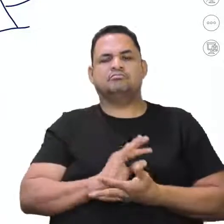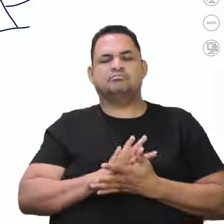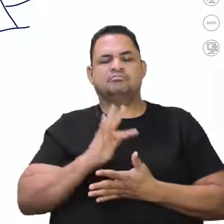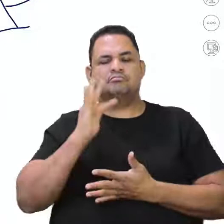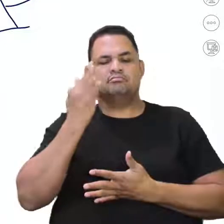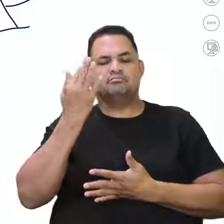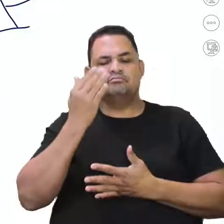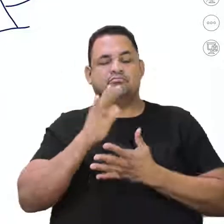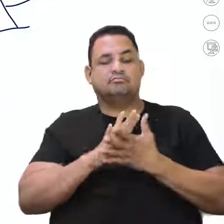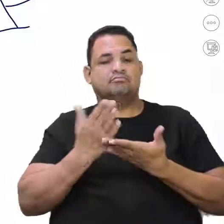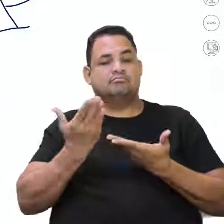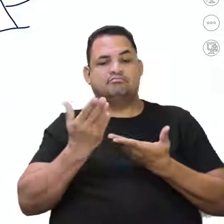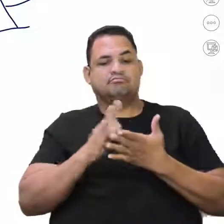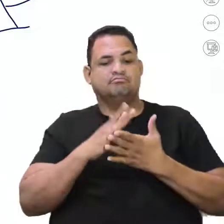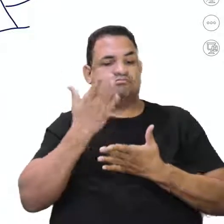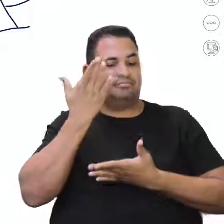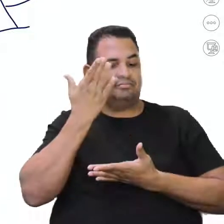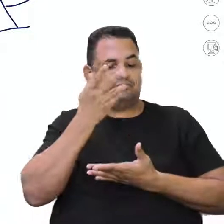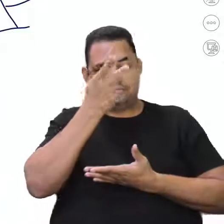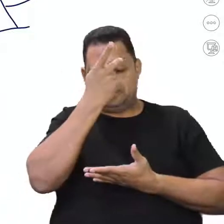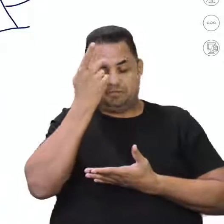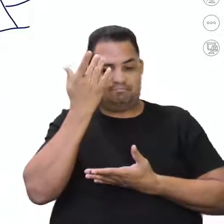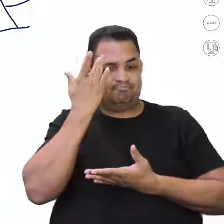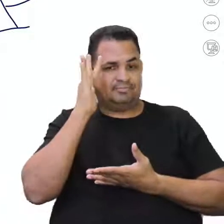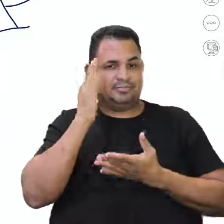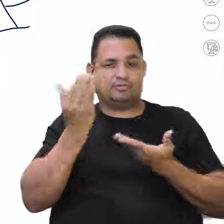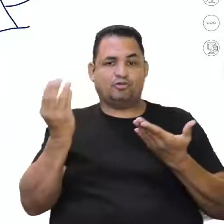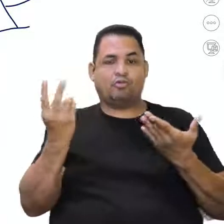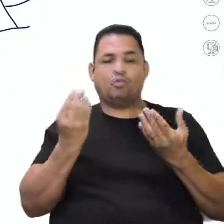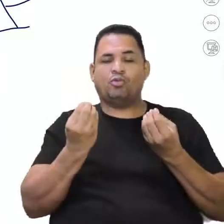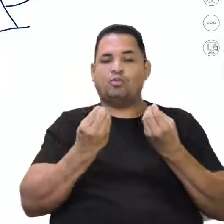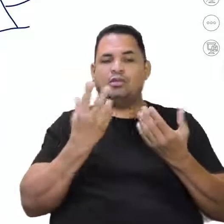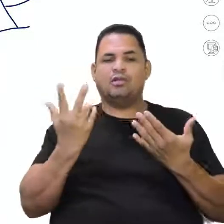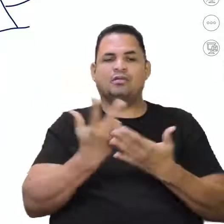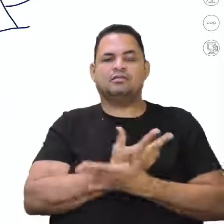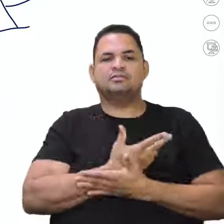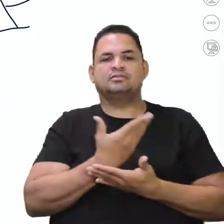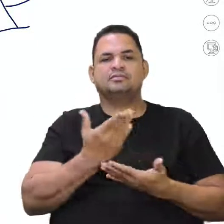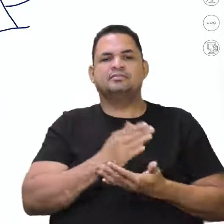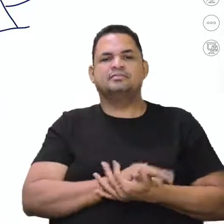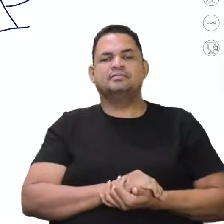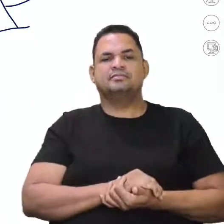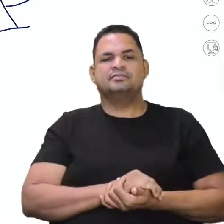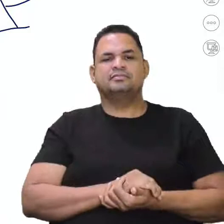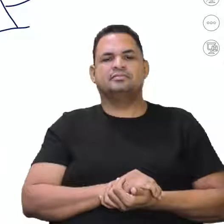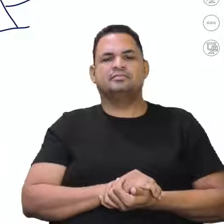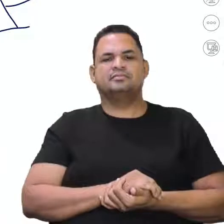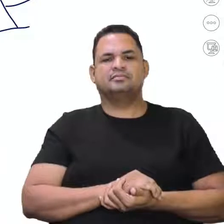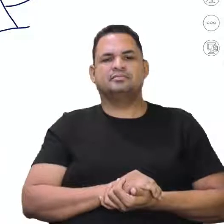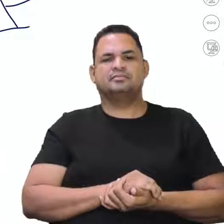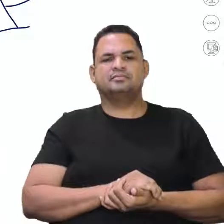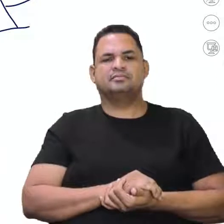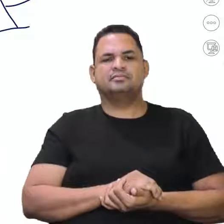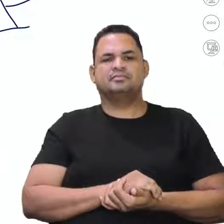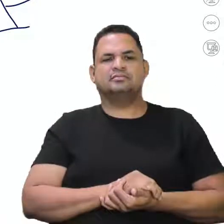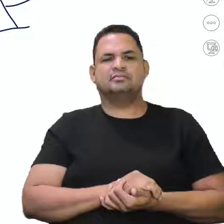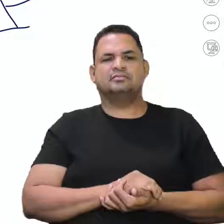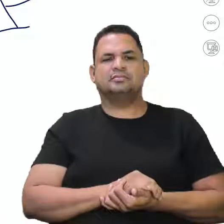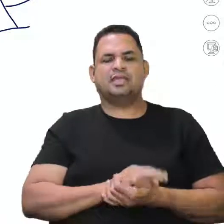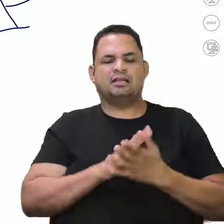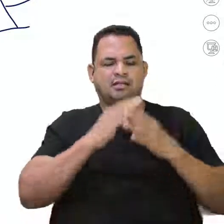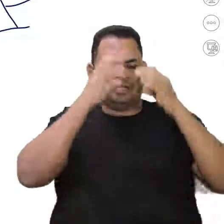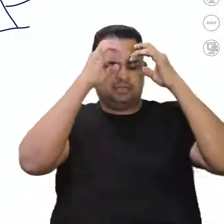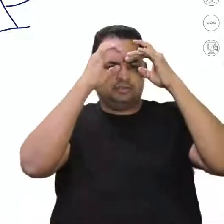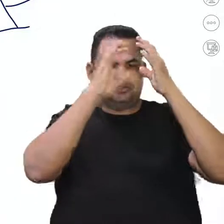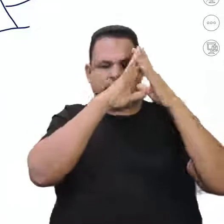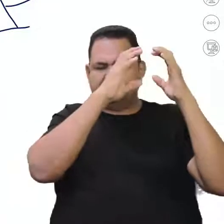fenômeno bem misterioso, certo? E na B, the left part of the brain controls our emotions. Será que é a parte esquerda que